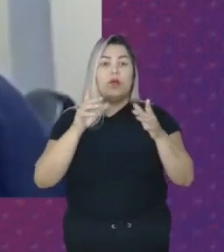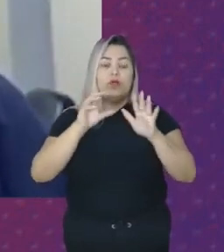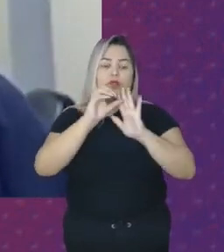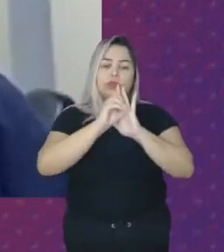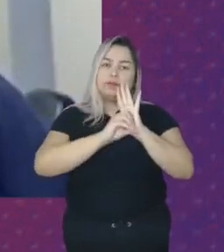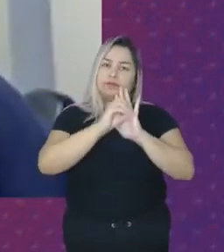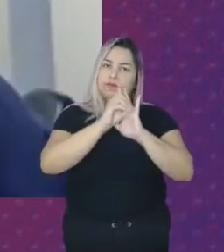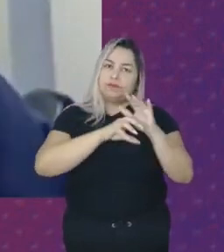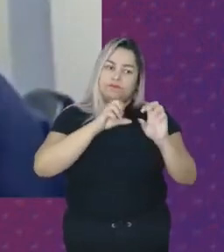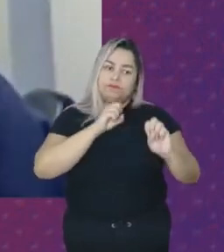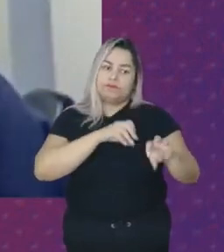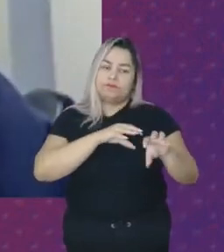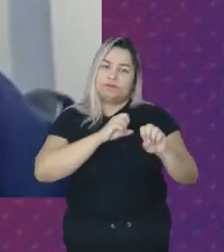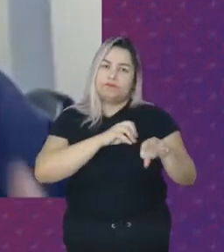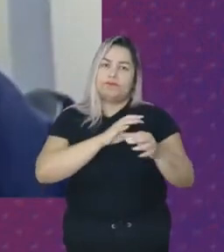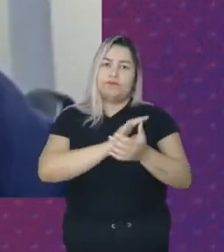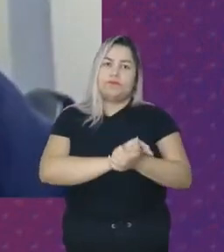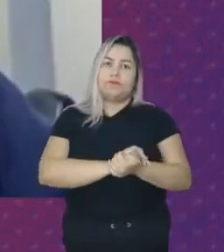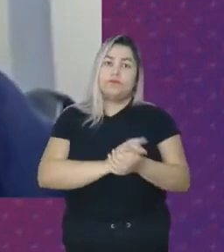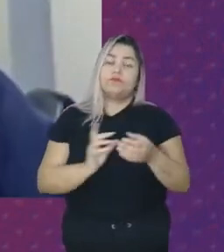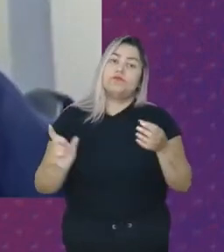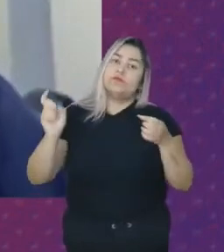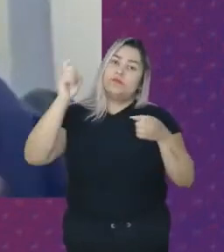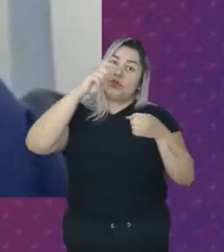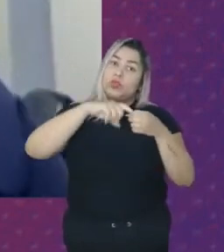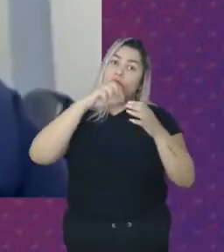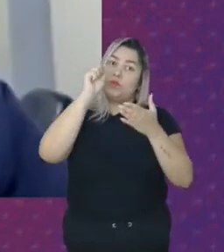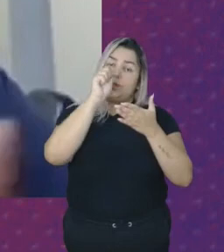da educação, retomando uma